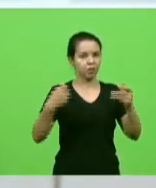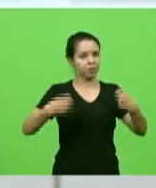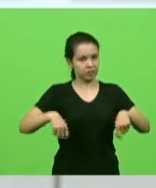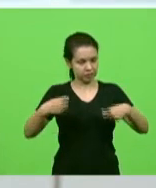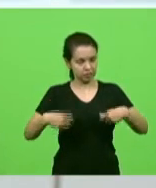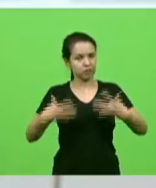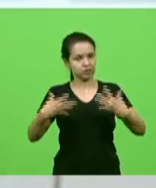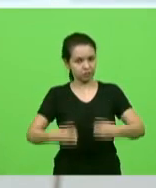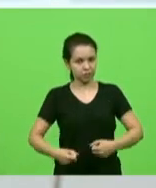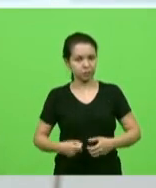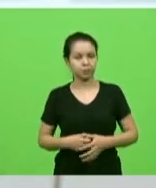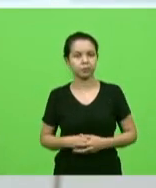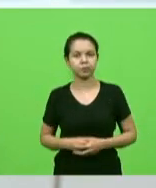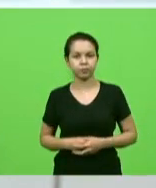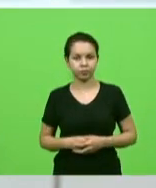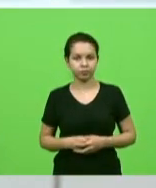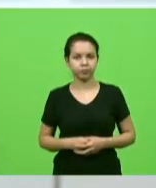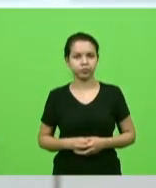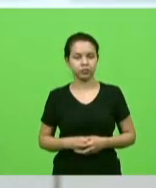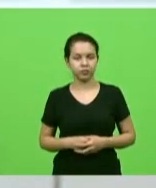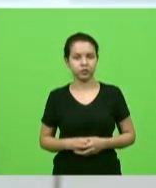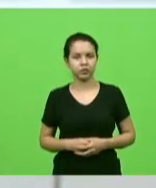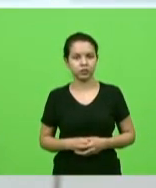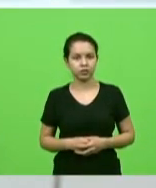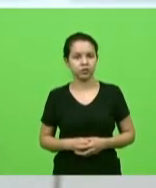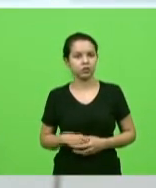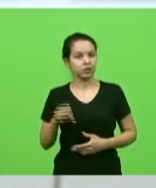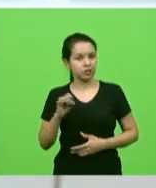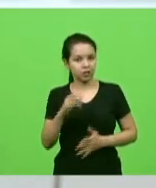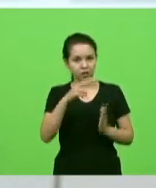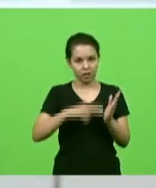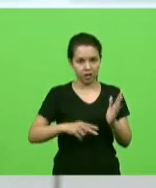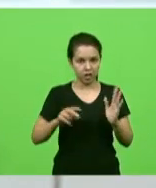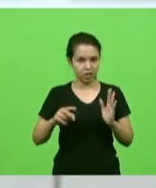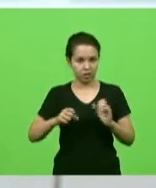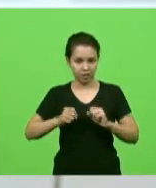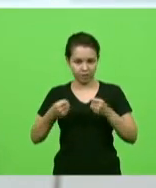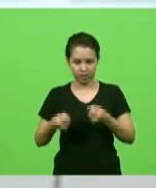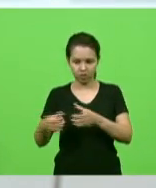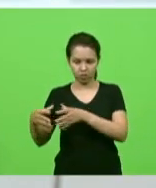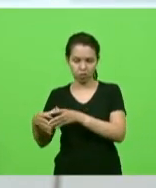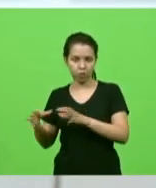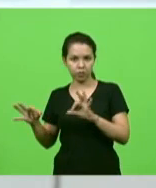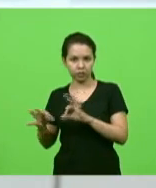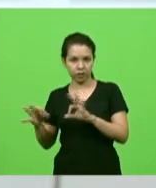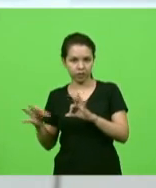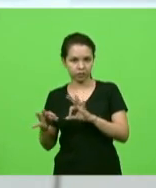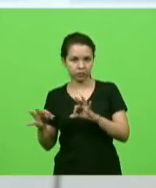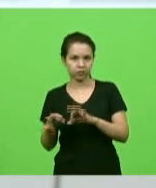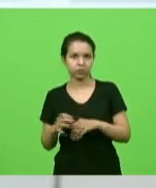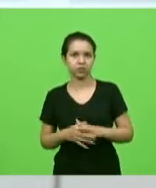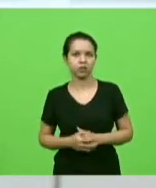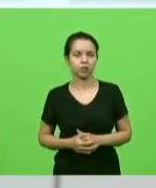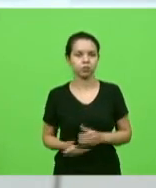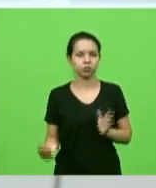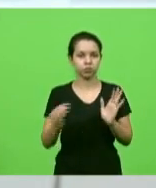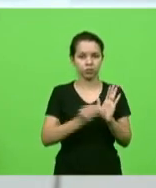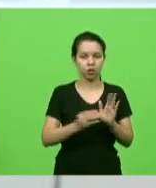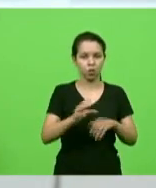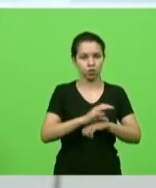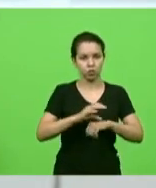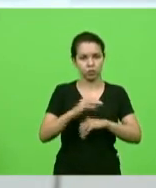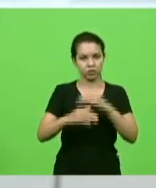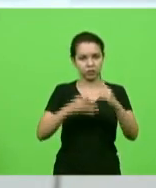e ainda que não aguenta pela defesa Pois diz respeito ao pressuposto de constituição e desenvolvimento